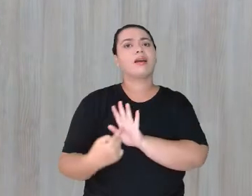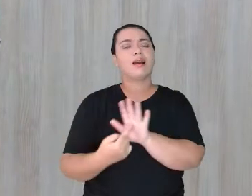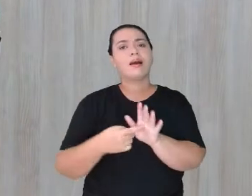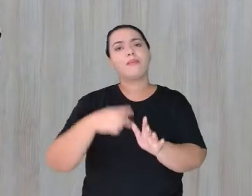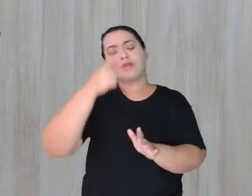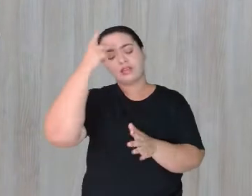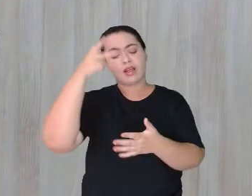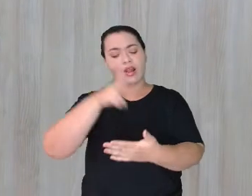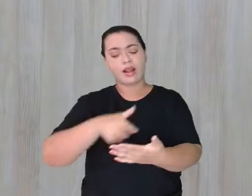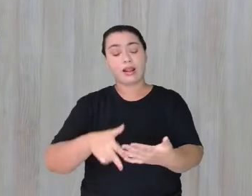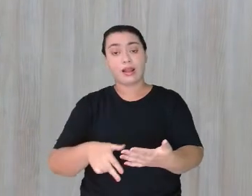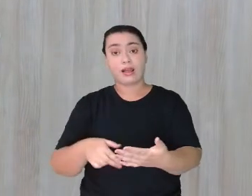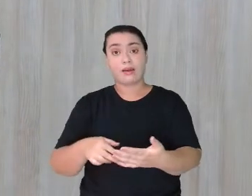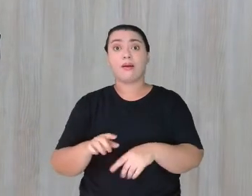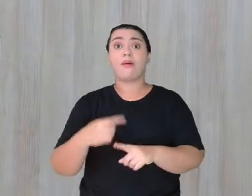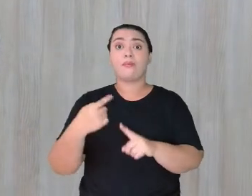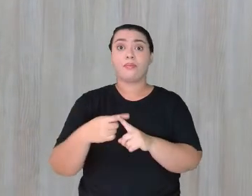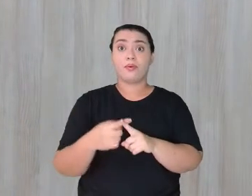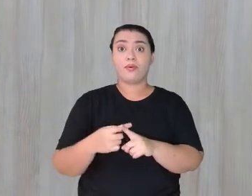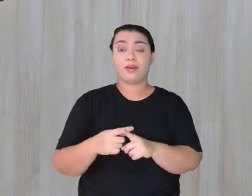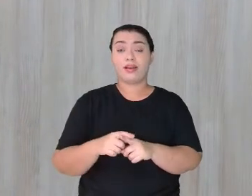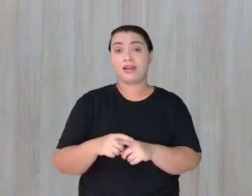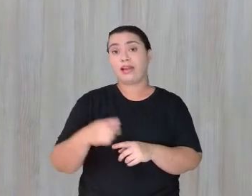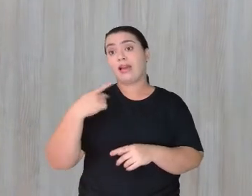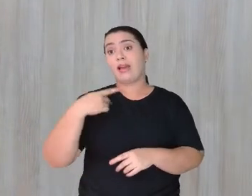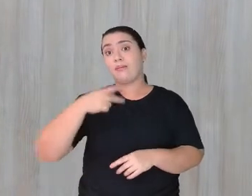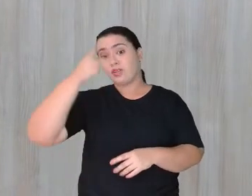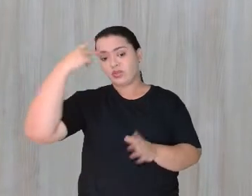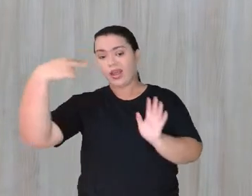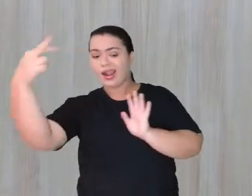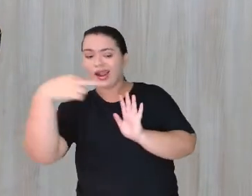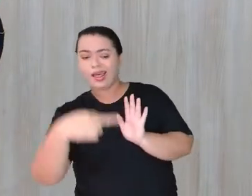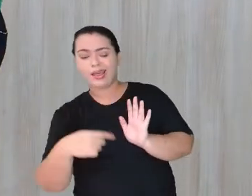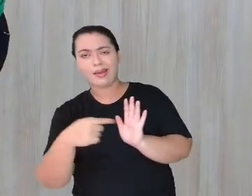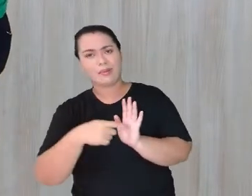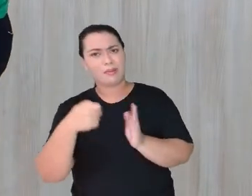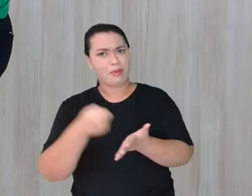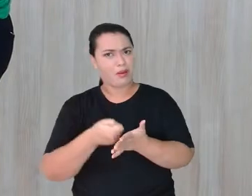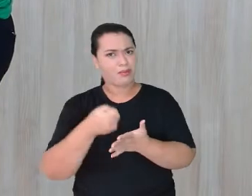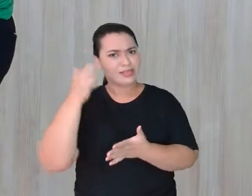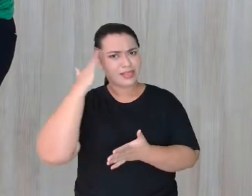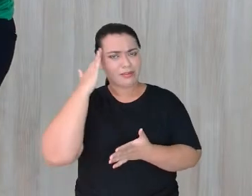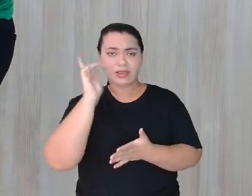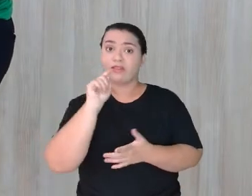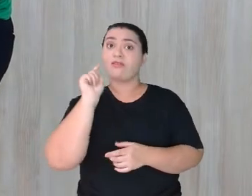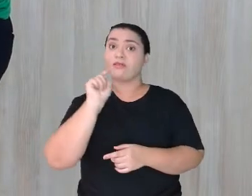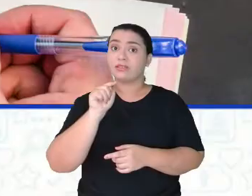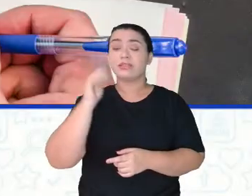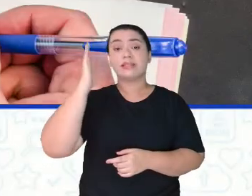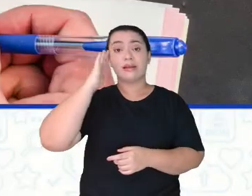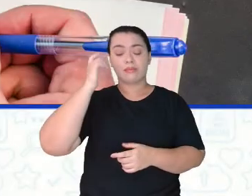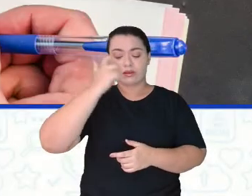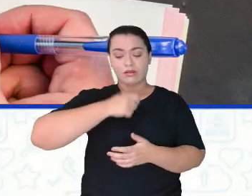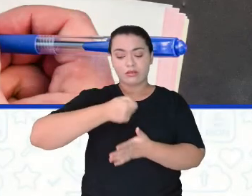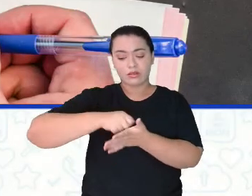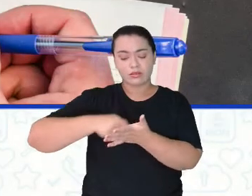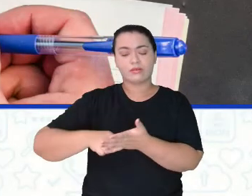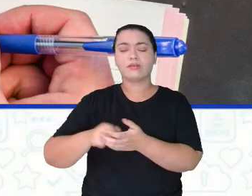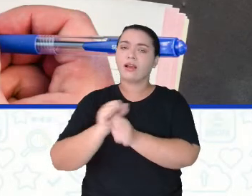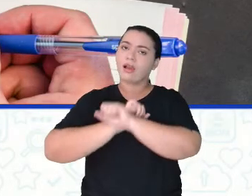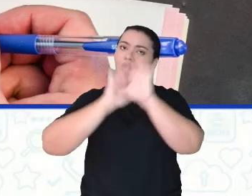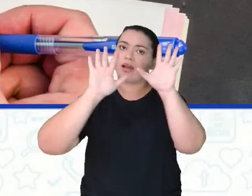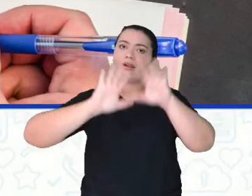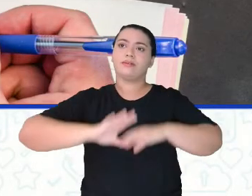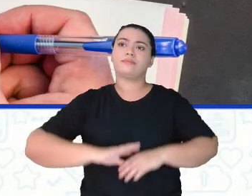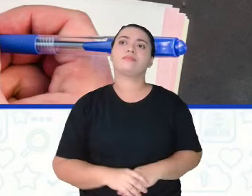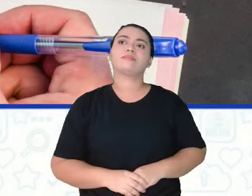tem a obrigação de saber sobre o tema. Então, quando você vai narrar, você precisa contar o mais explícito possível.